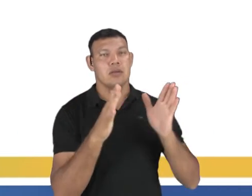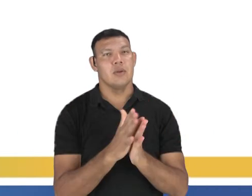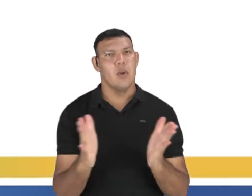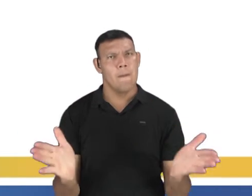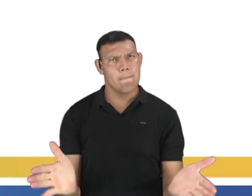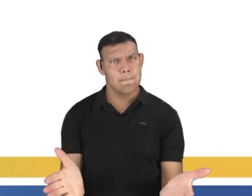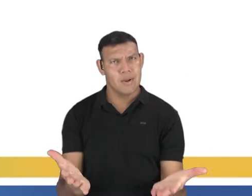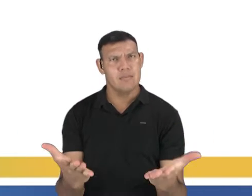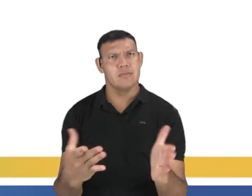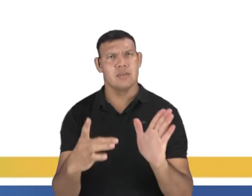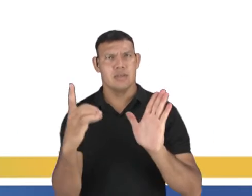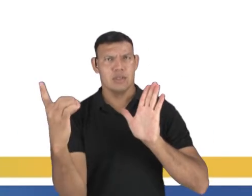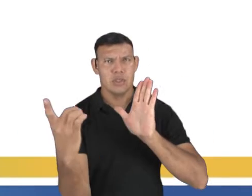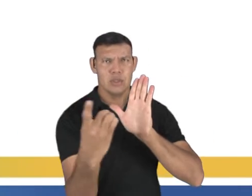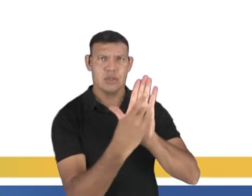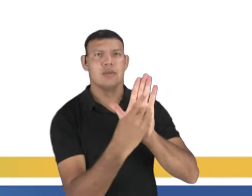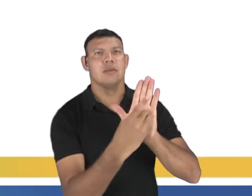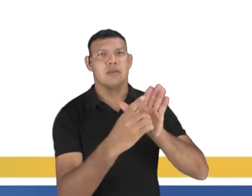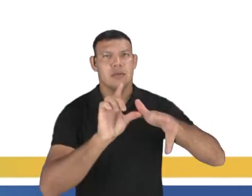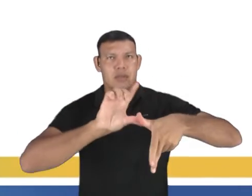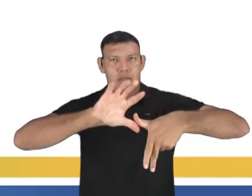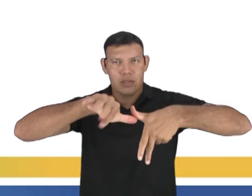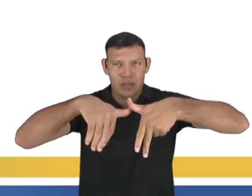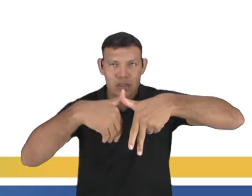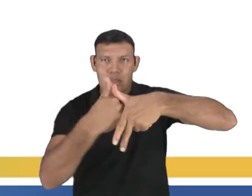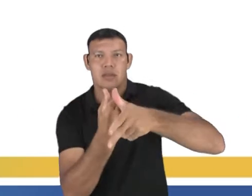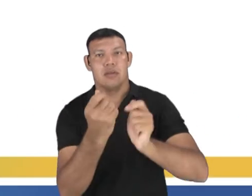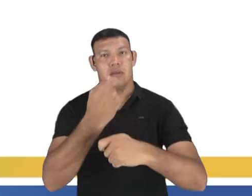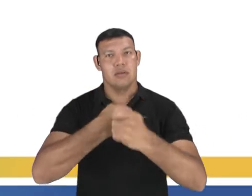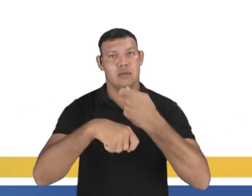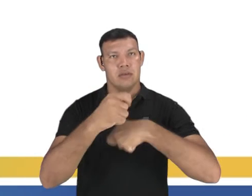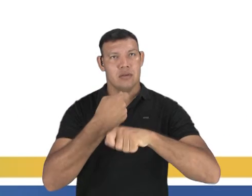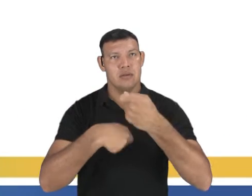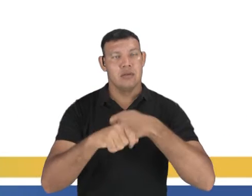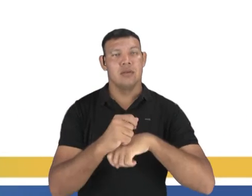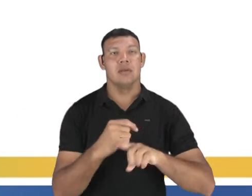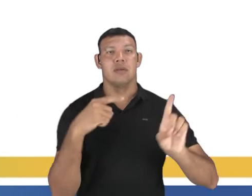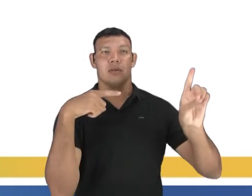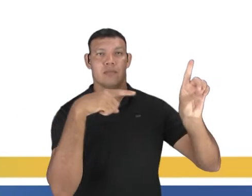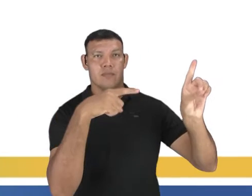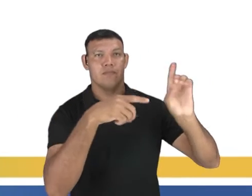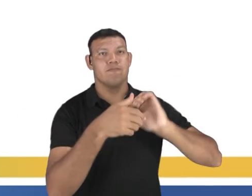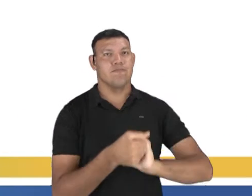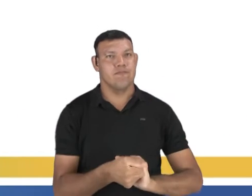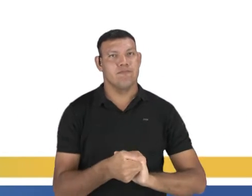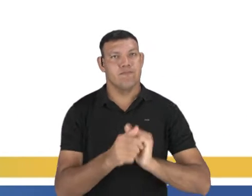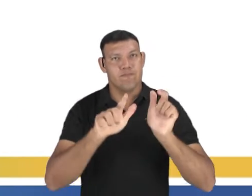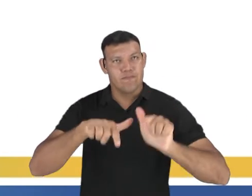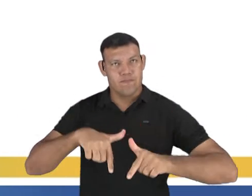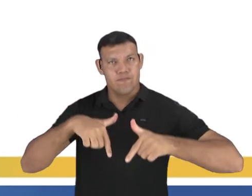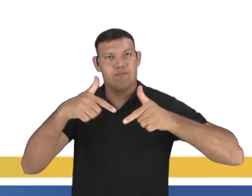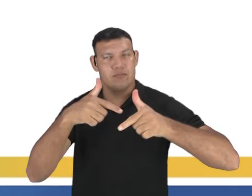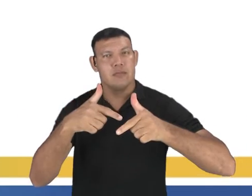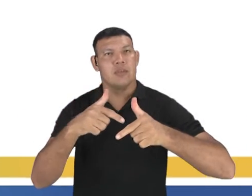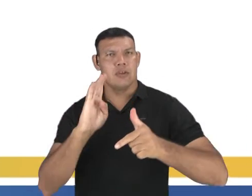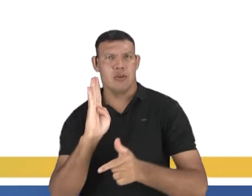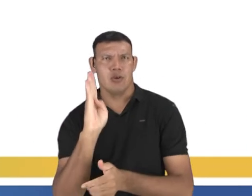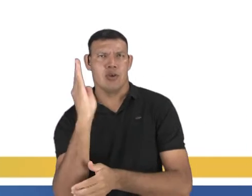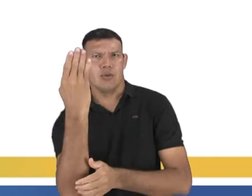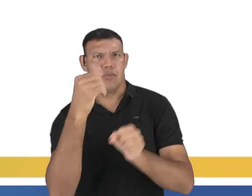impulsionou as denúncias de corrupção administrativa. E alternativa D, combateu as